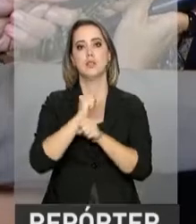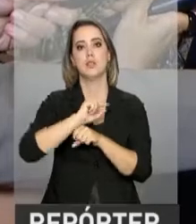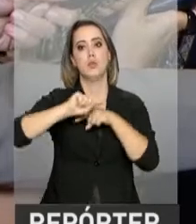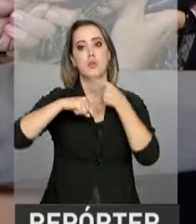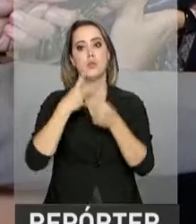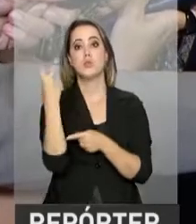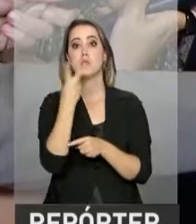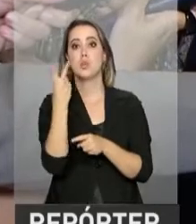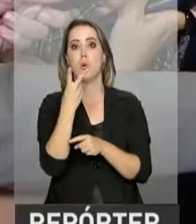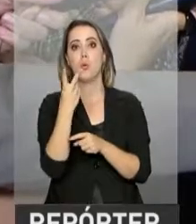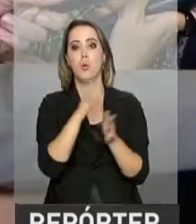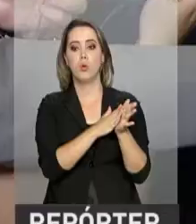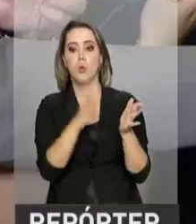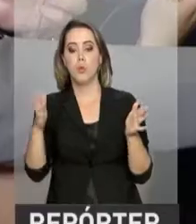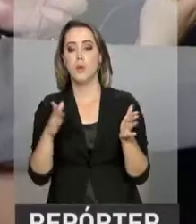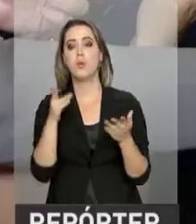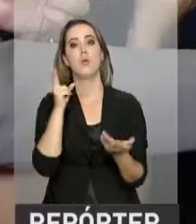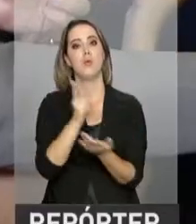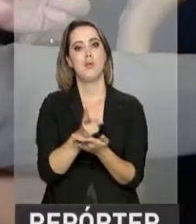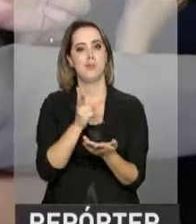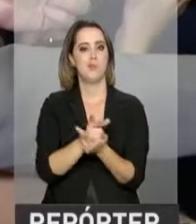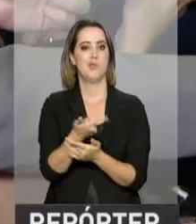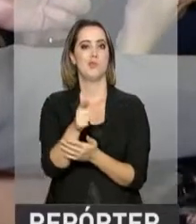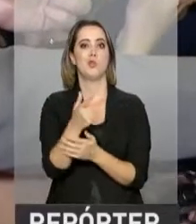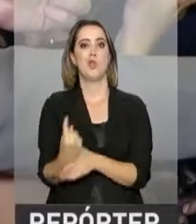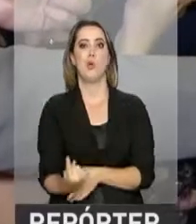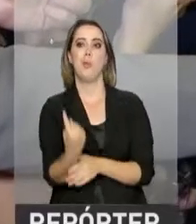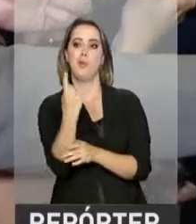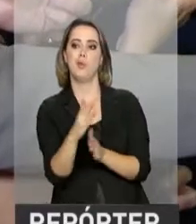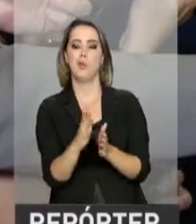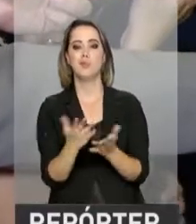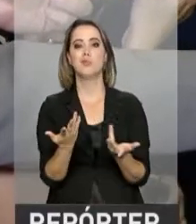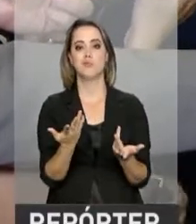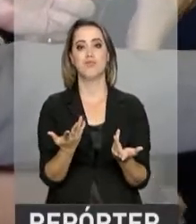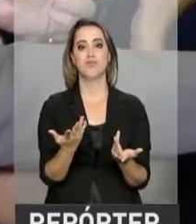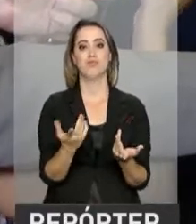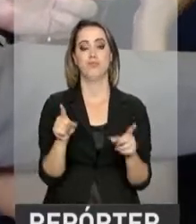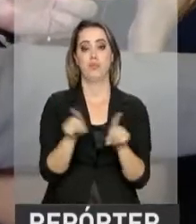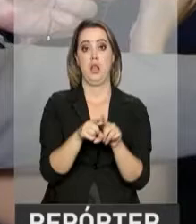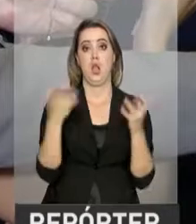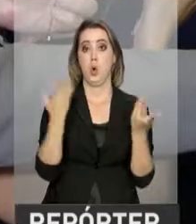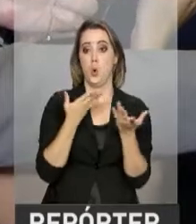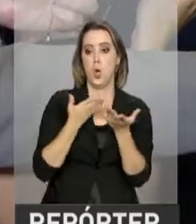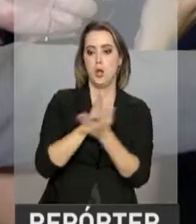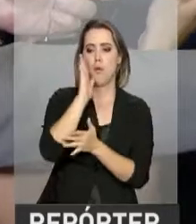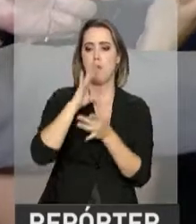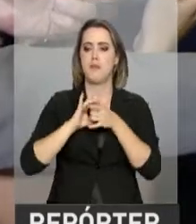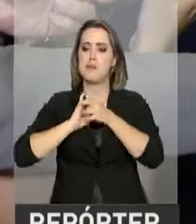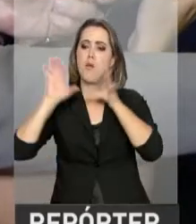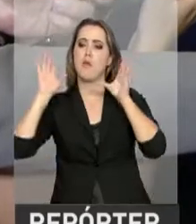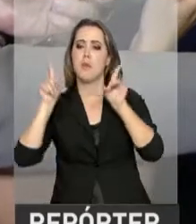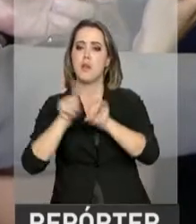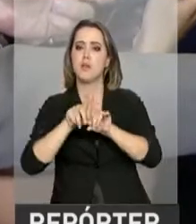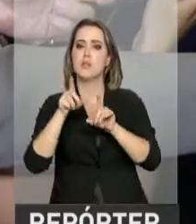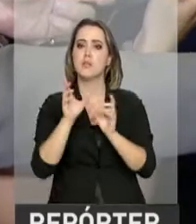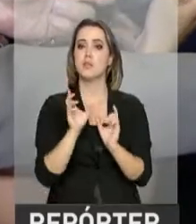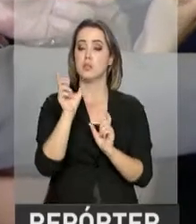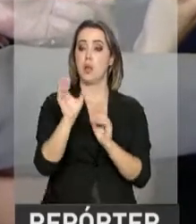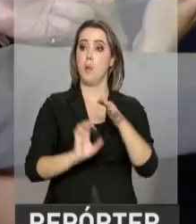período sem que o primeiro tivesse sido aprovado. Esta medida, hoje sancionada, ela vai permitir que a radiodifusão tenha